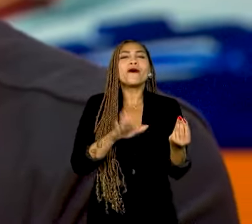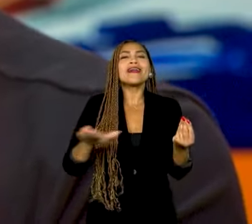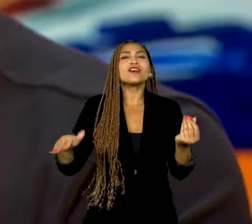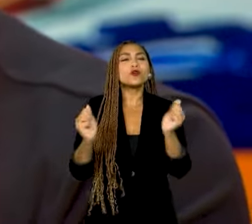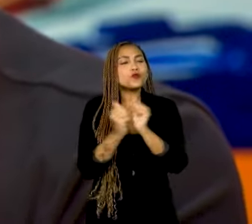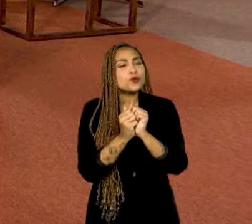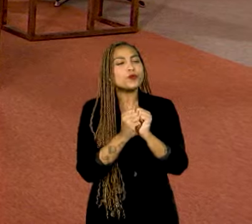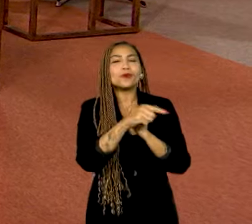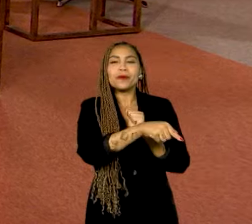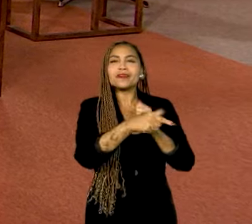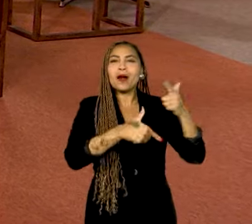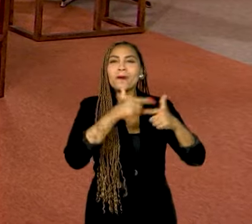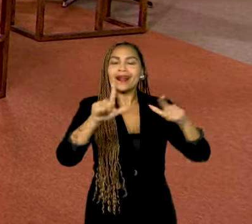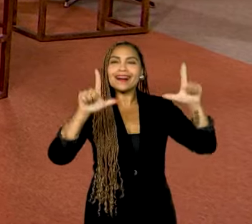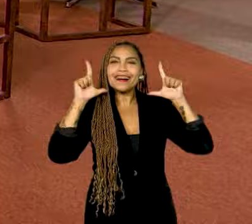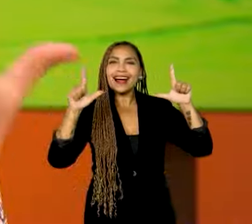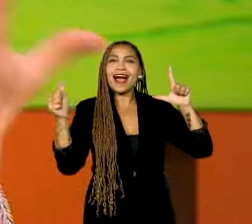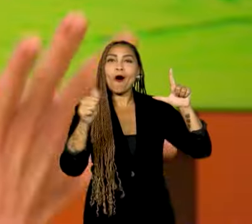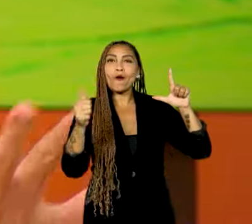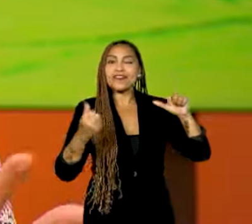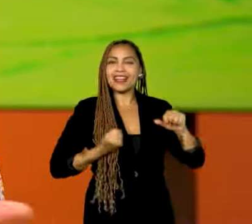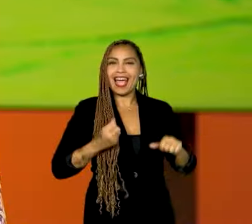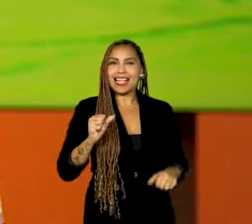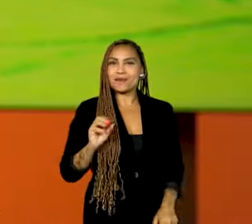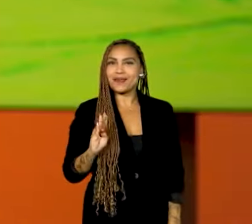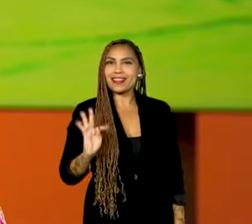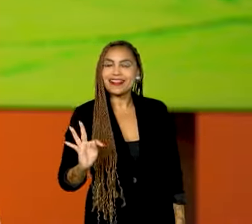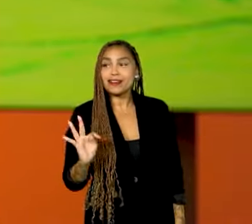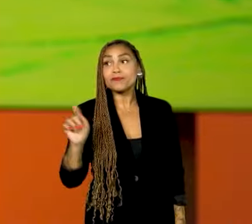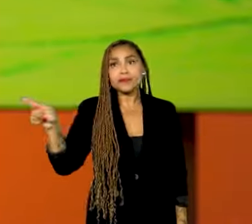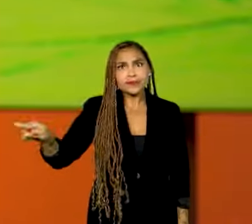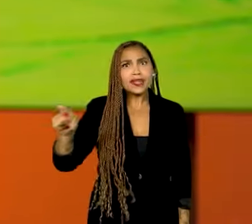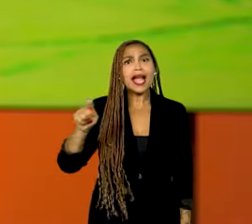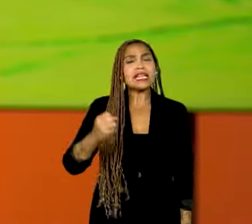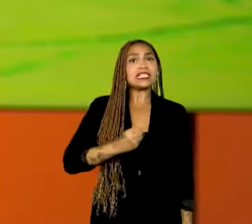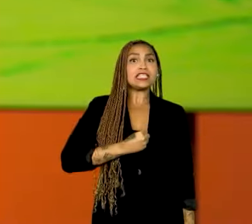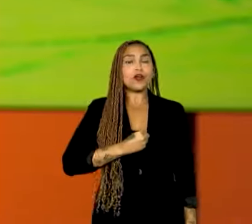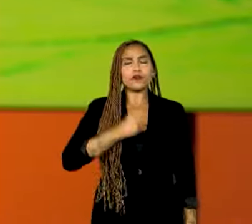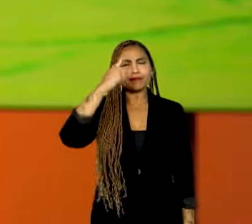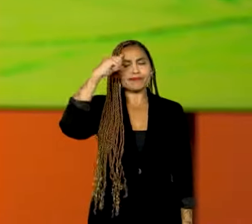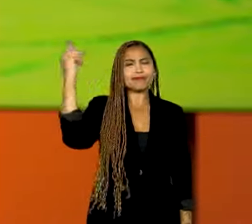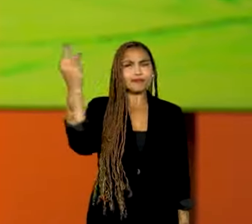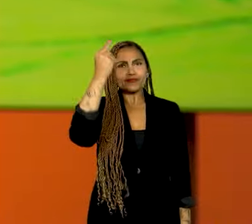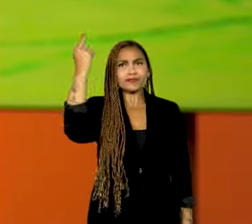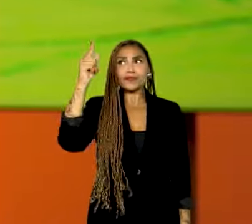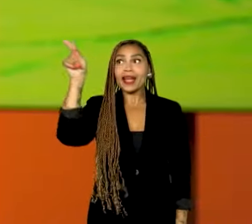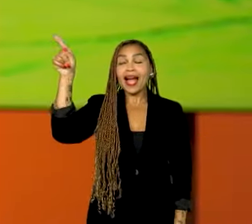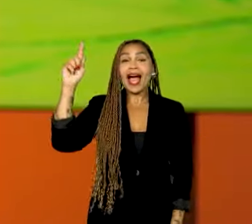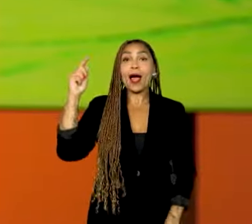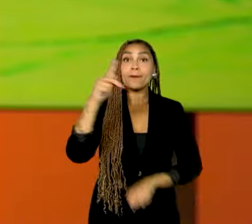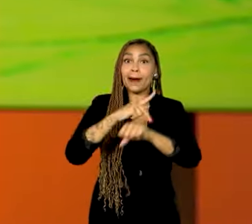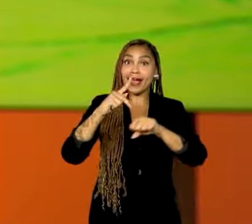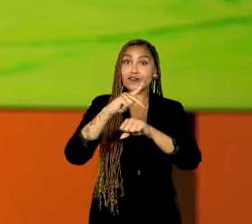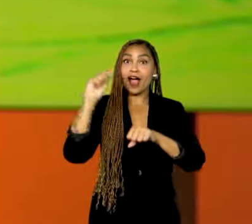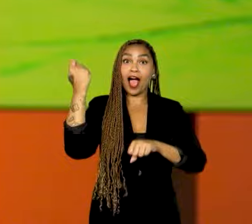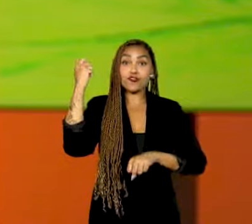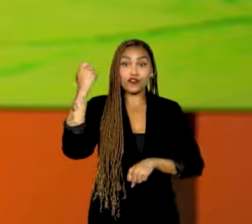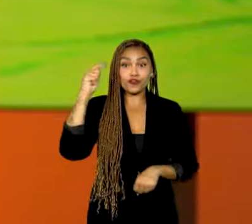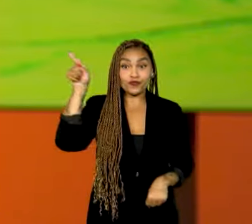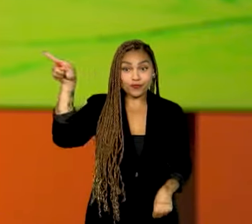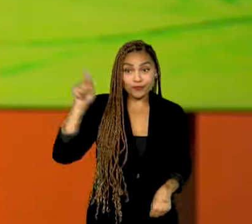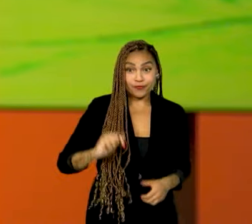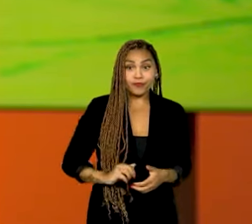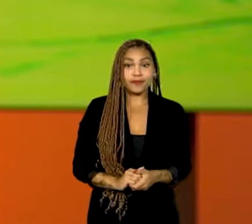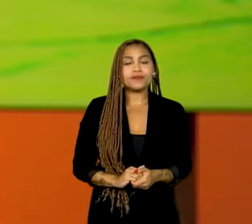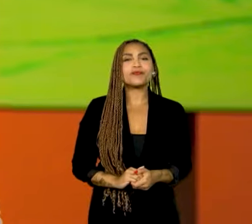né? E aí eu acho que ele veio com essa coisa visionária e com a Argentina, que tava com esse sucesso, a Argentina. Na